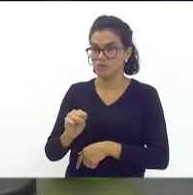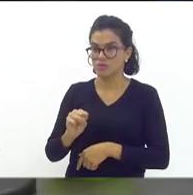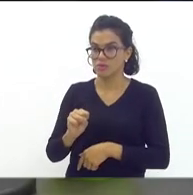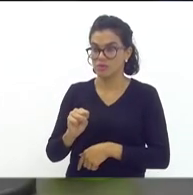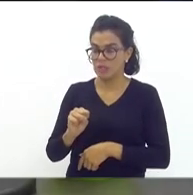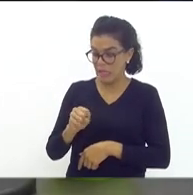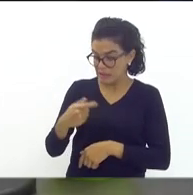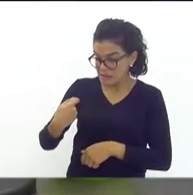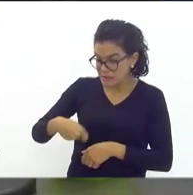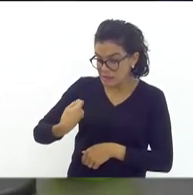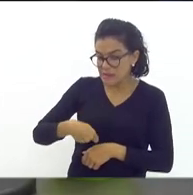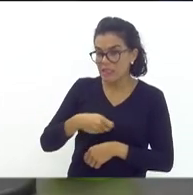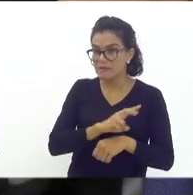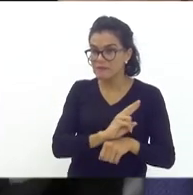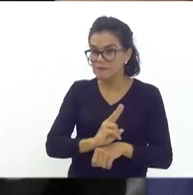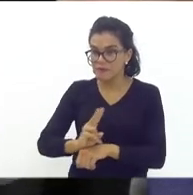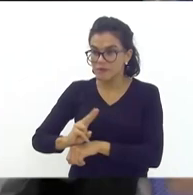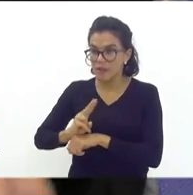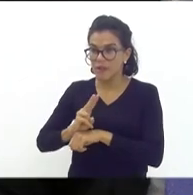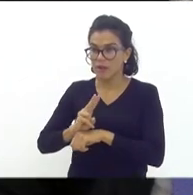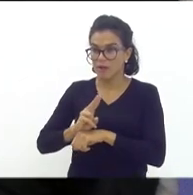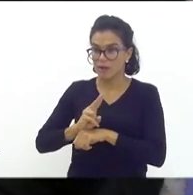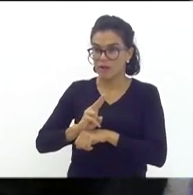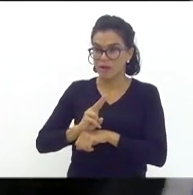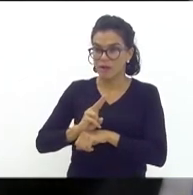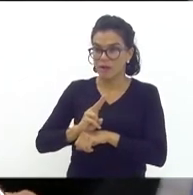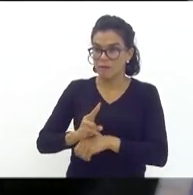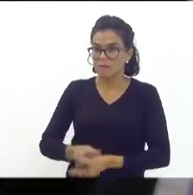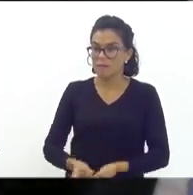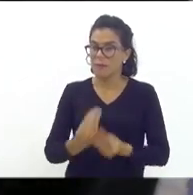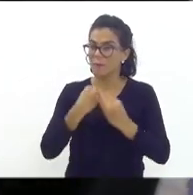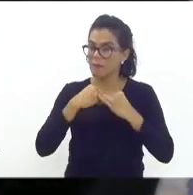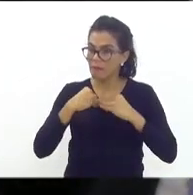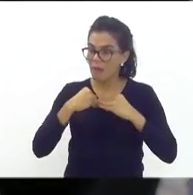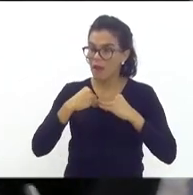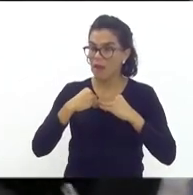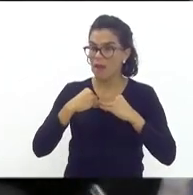elas atraem para o conselheiro é prevenção